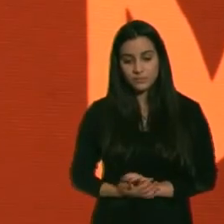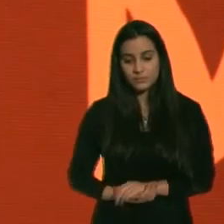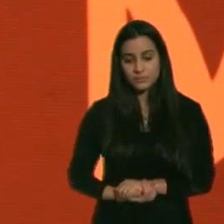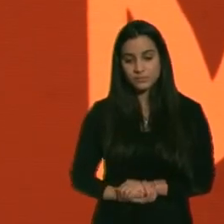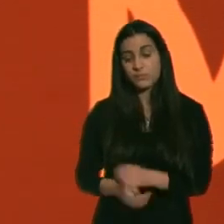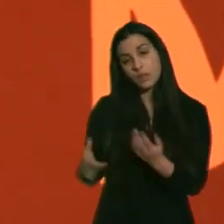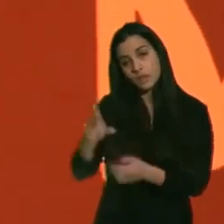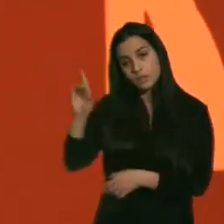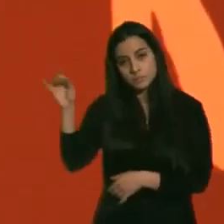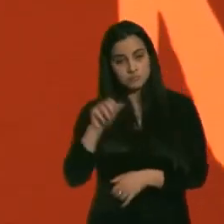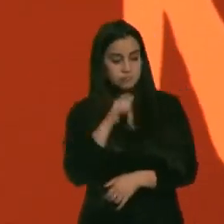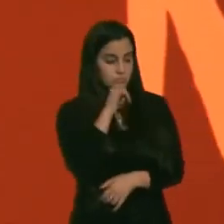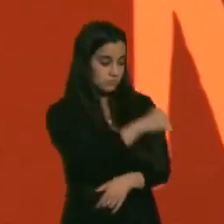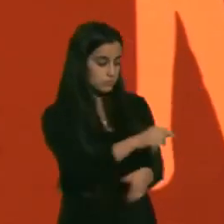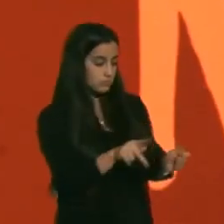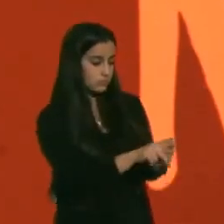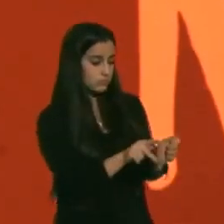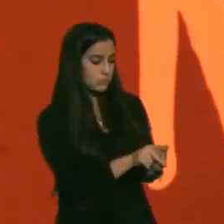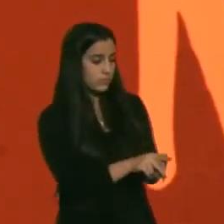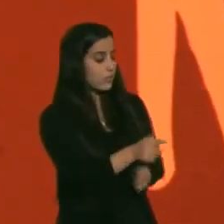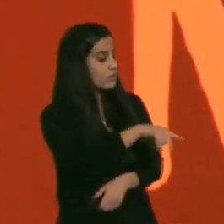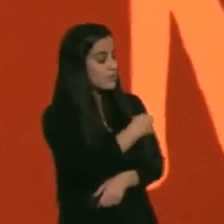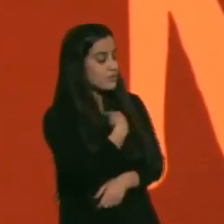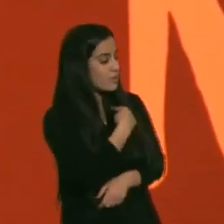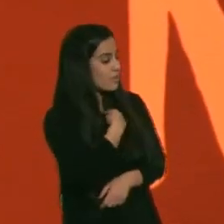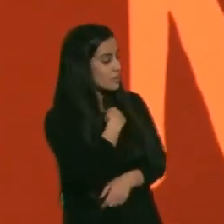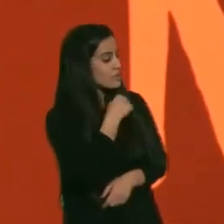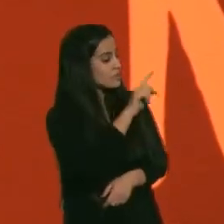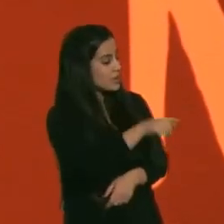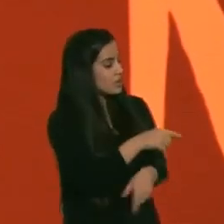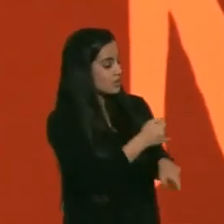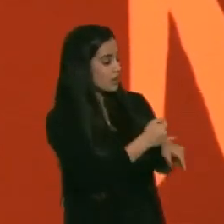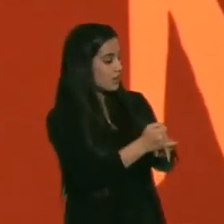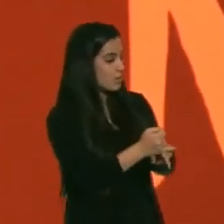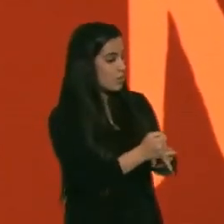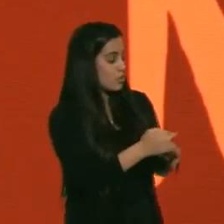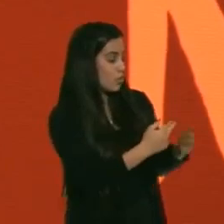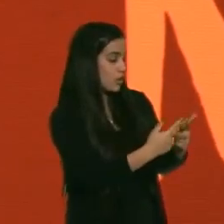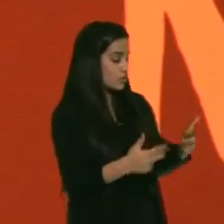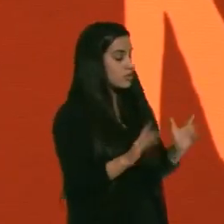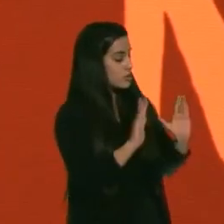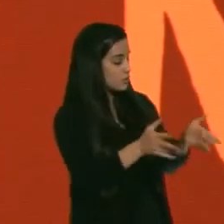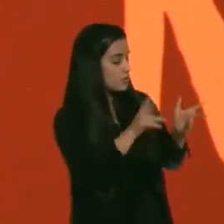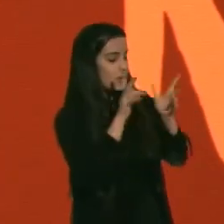E aí Deus diz para Pedro: não diga que é impuro aquilo que purifiquei.